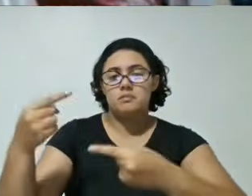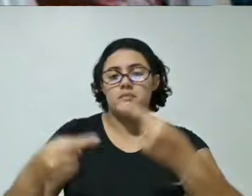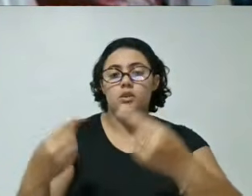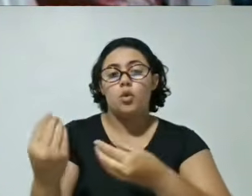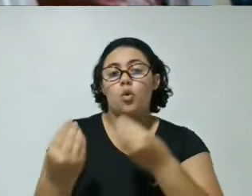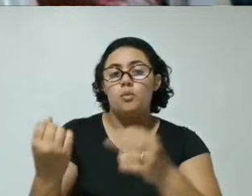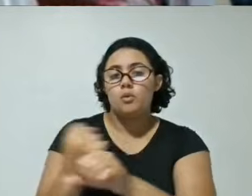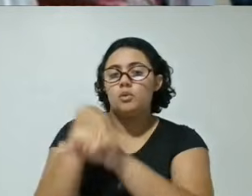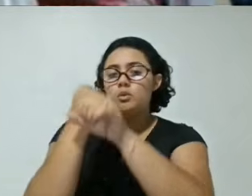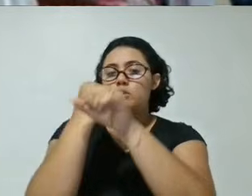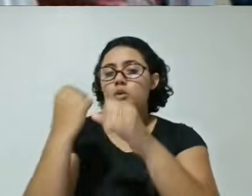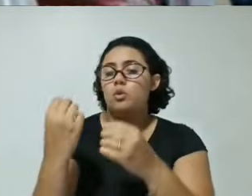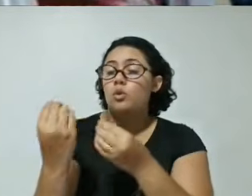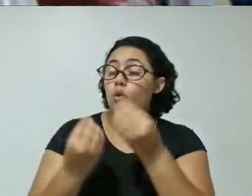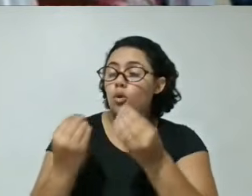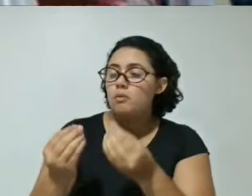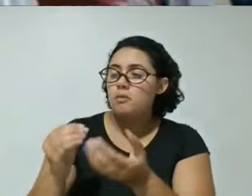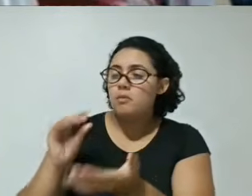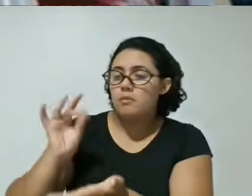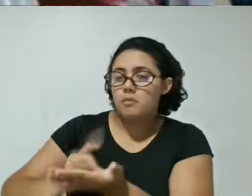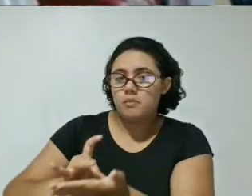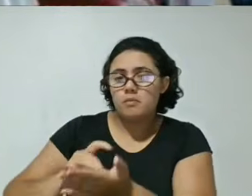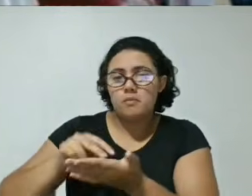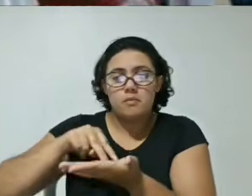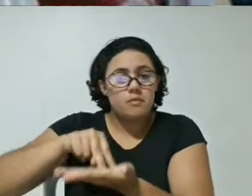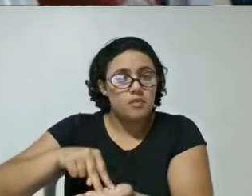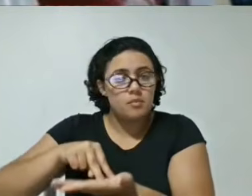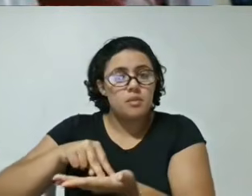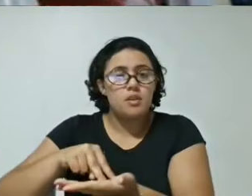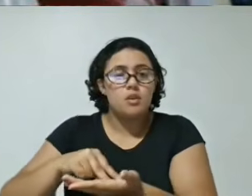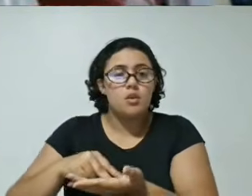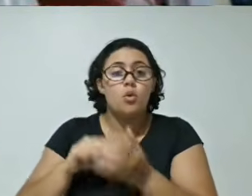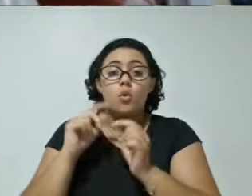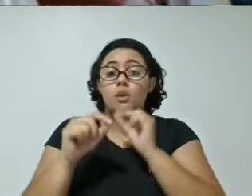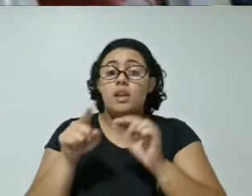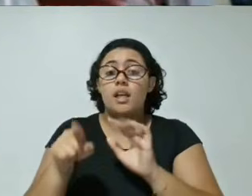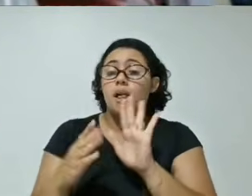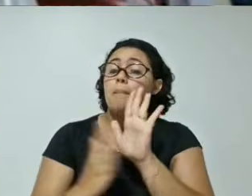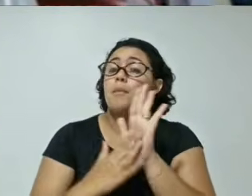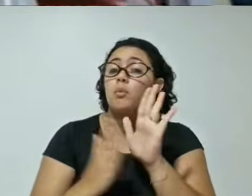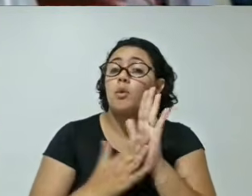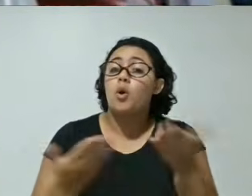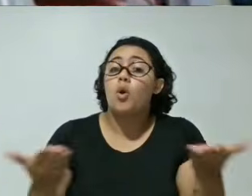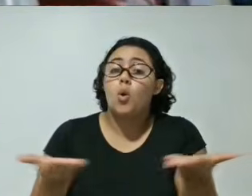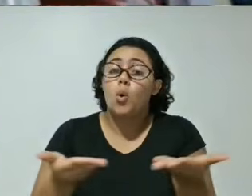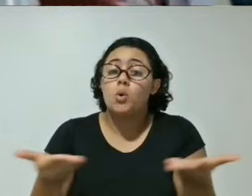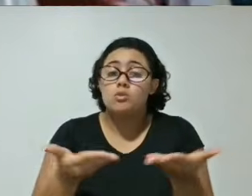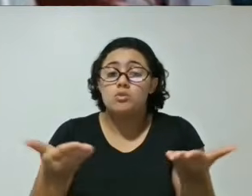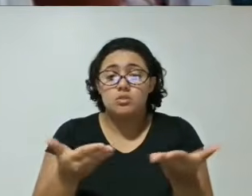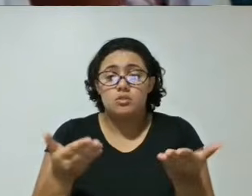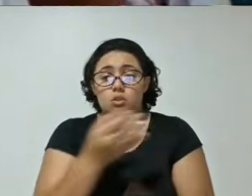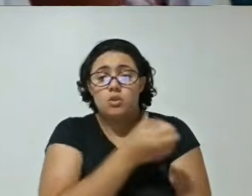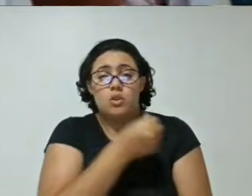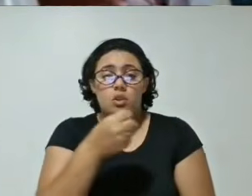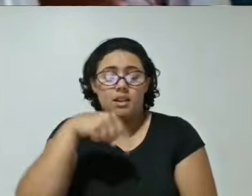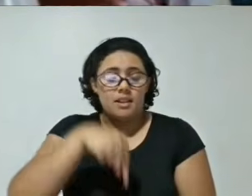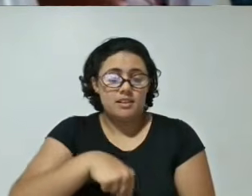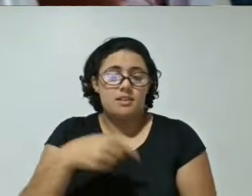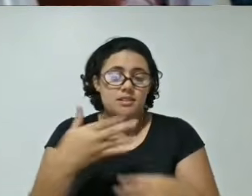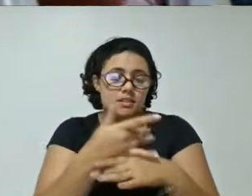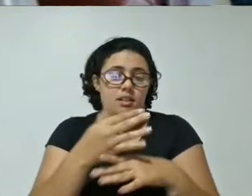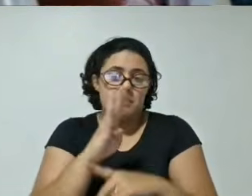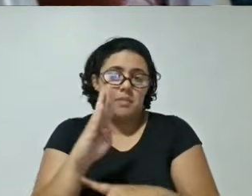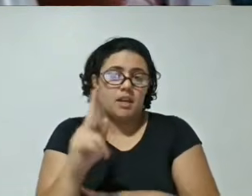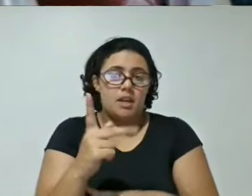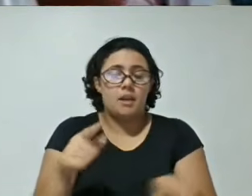construída, como que ela se consolidou, né, e o que ela hoje propõe, como que ela está colocada para a cidade, não só de Belo Horizonte, mas